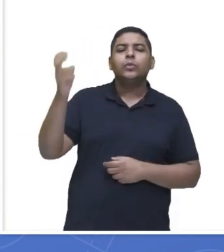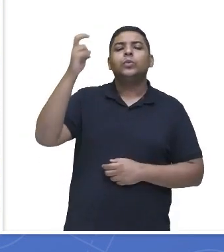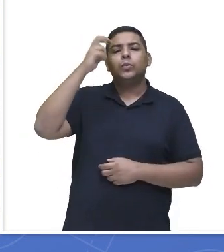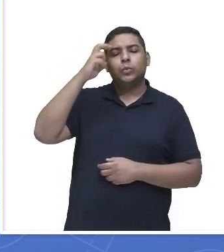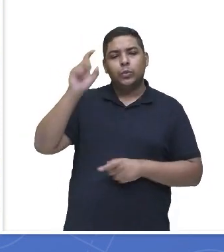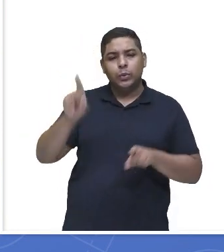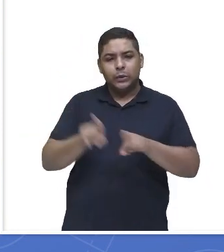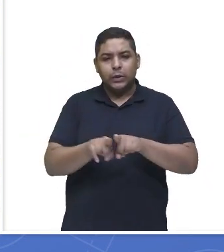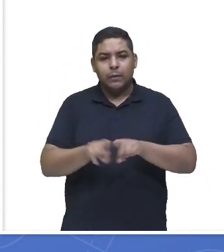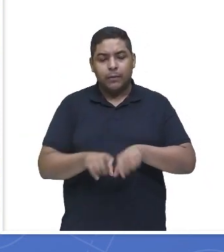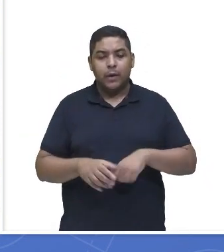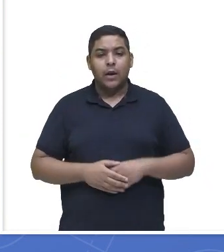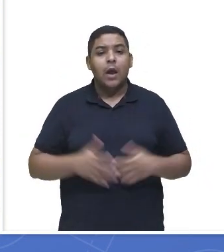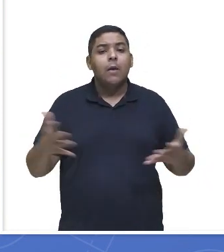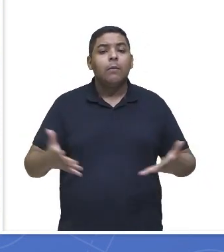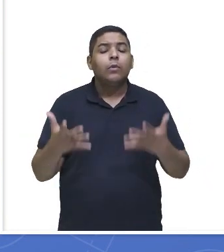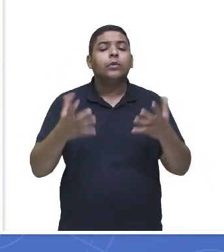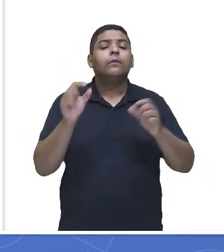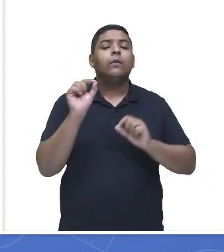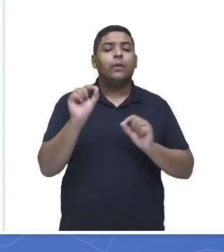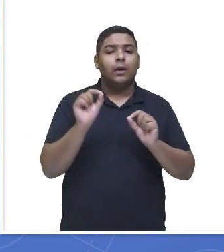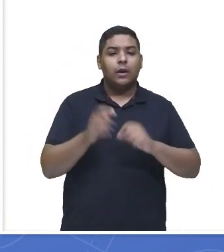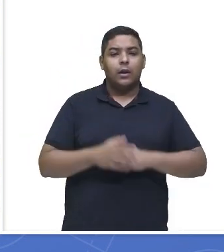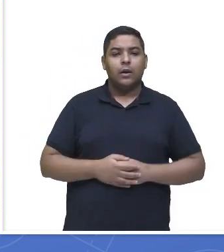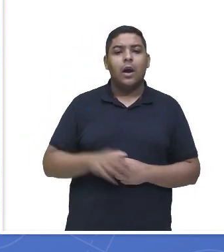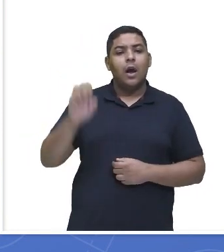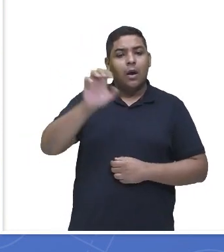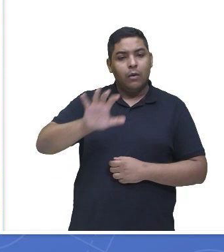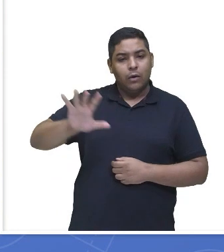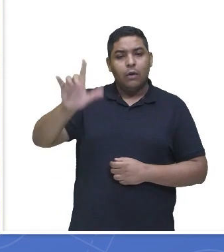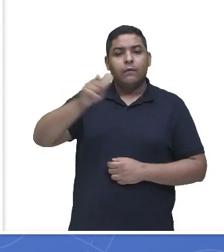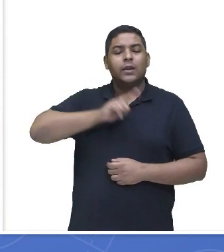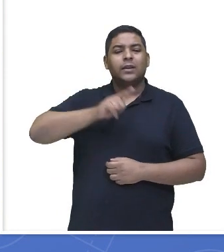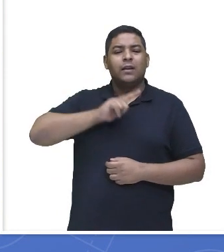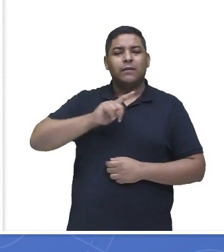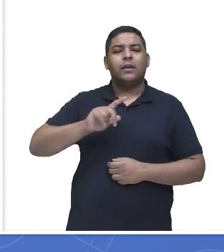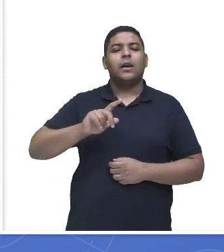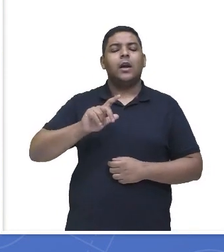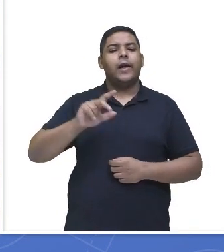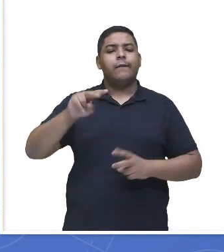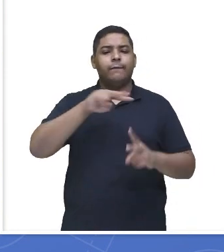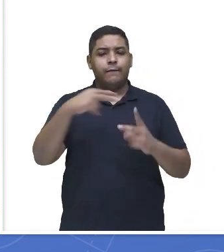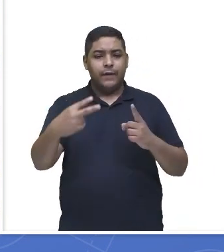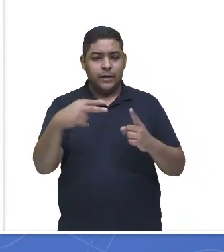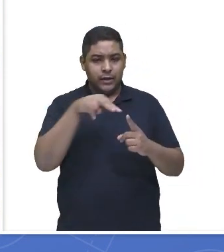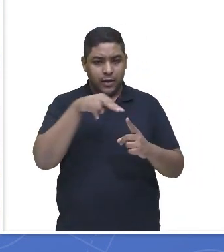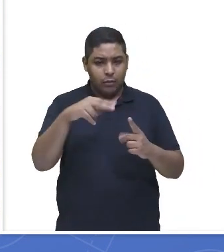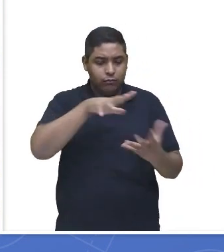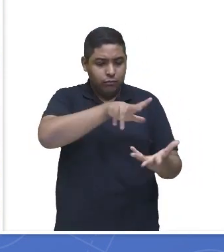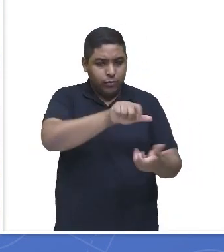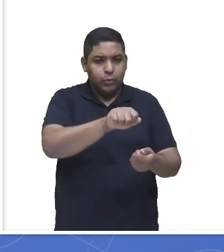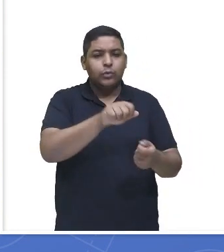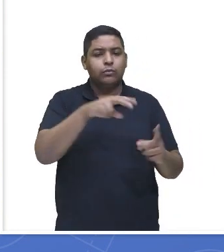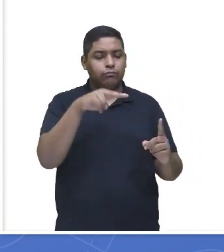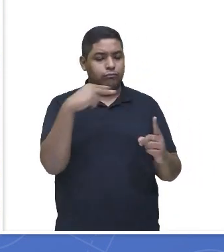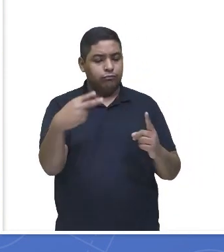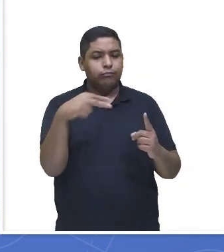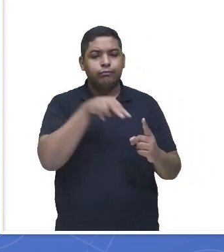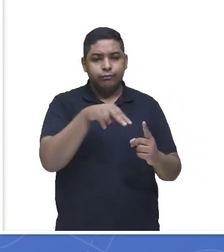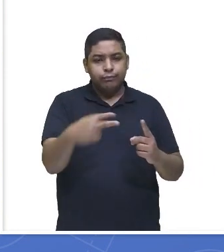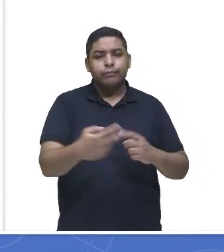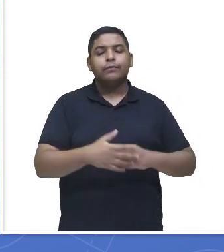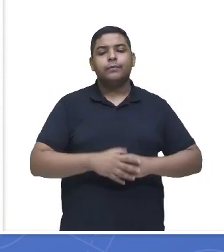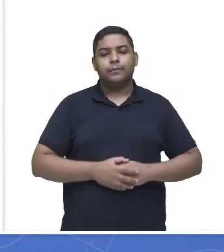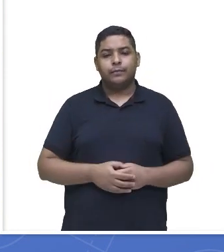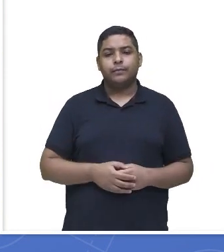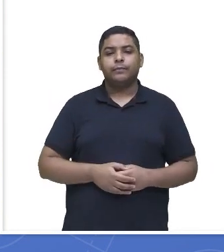né, novas visões de mundo e também de sociedade ali pela Europa. Perfeito? É